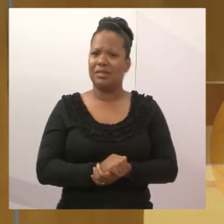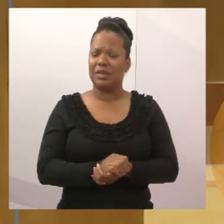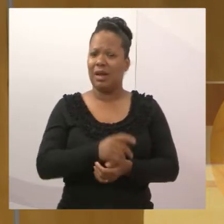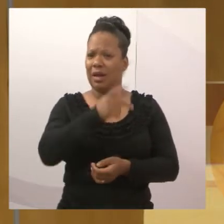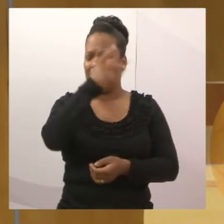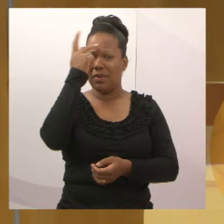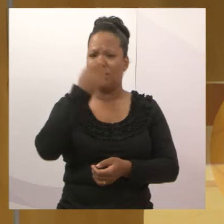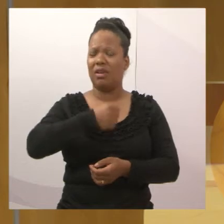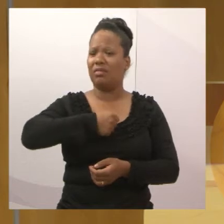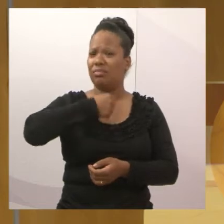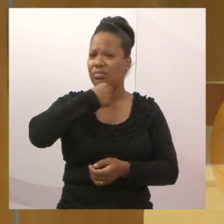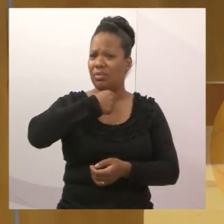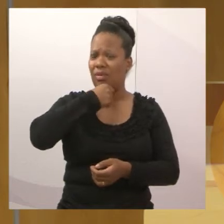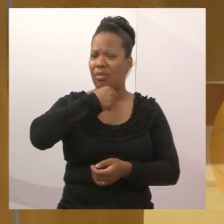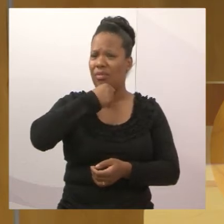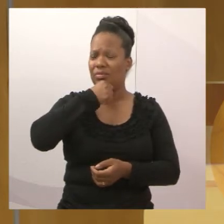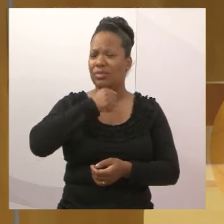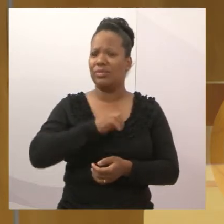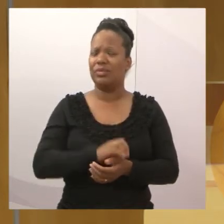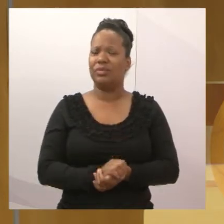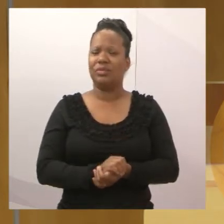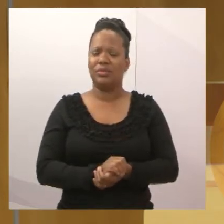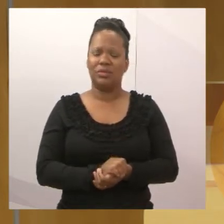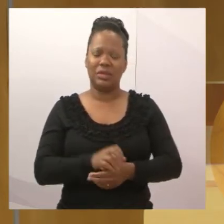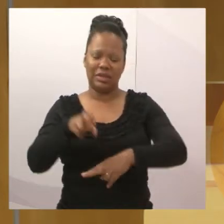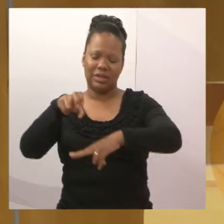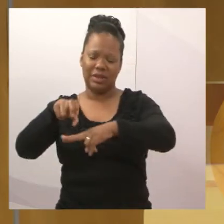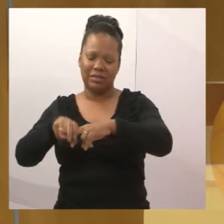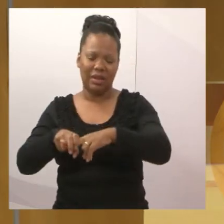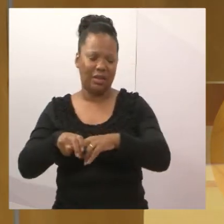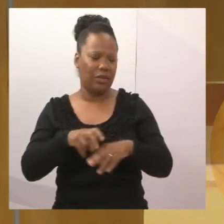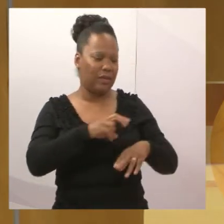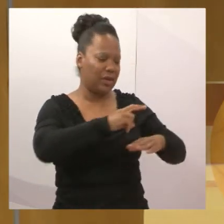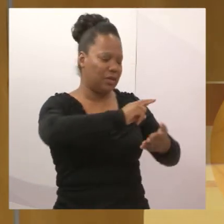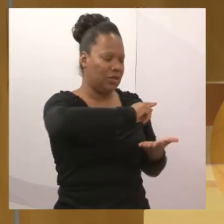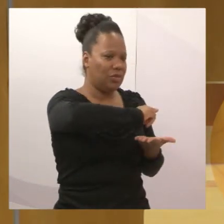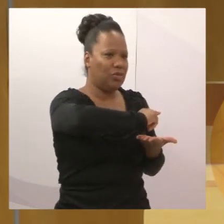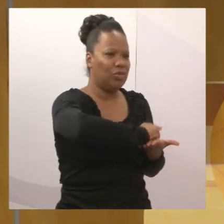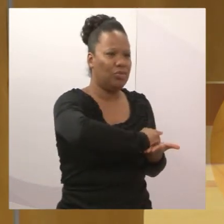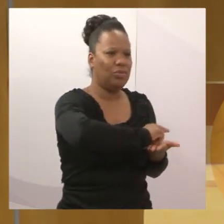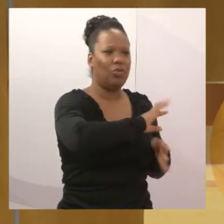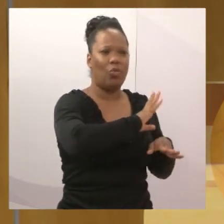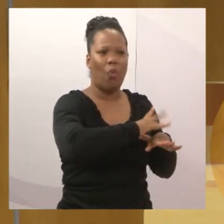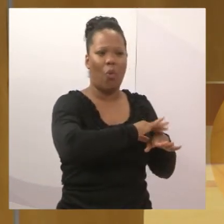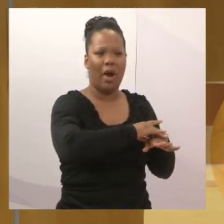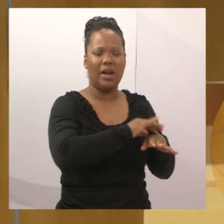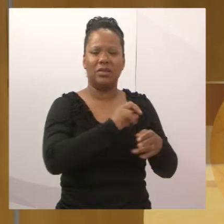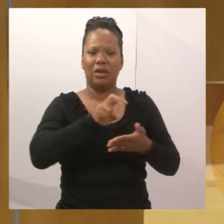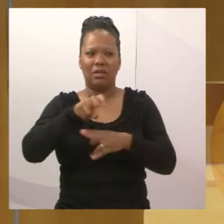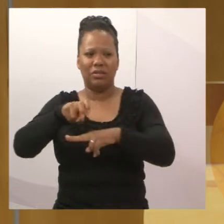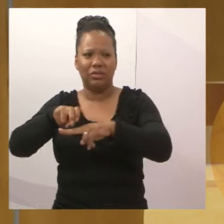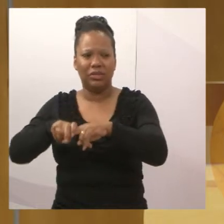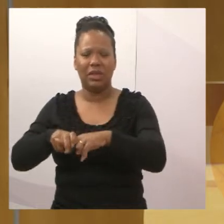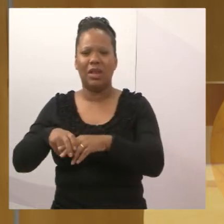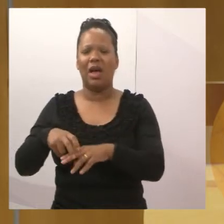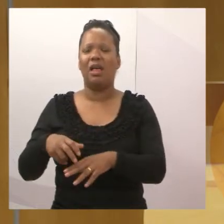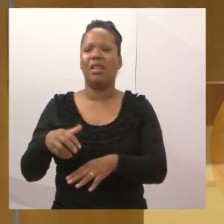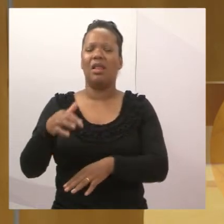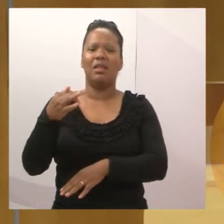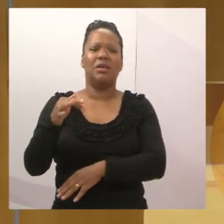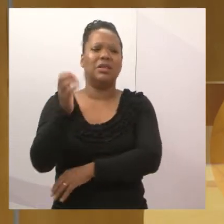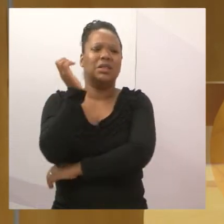de idoso e passando a noite numa cadeira de 4 pernas, uma cadeira plástica. Então, a gente entende que